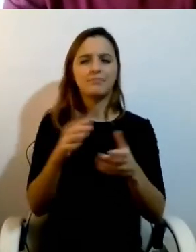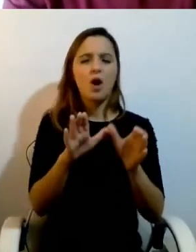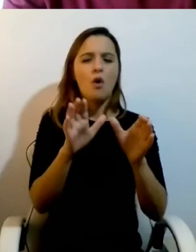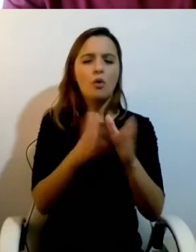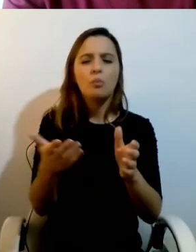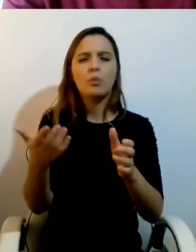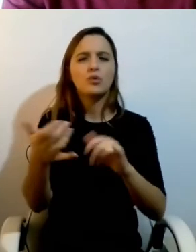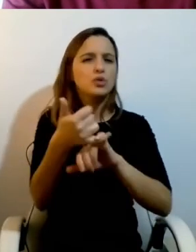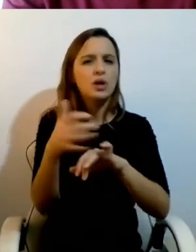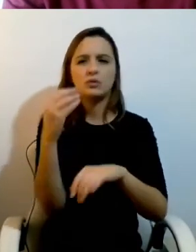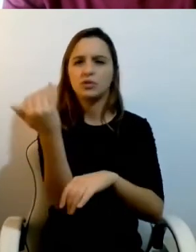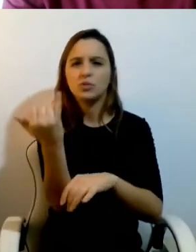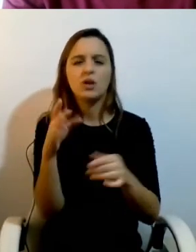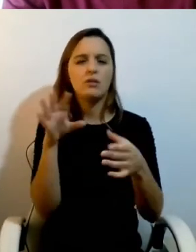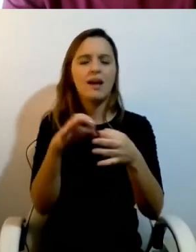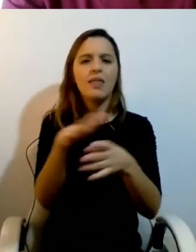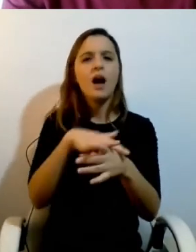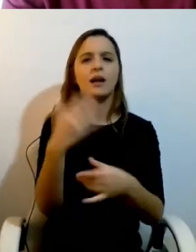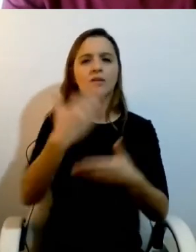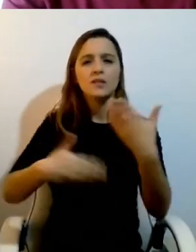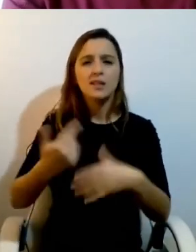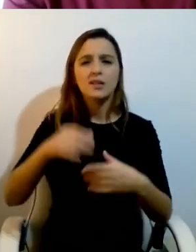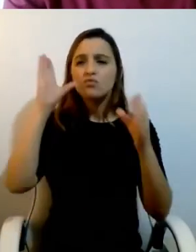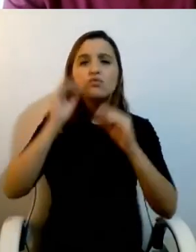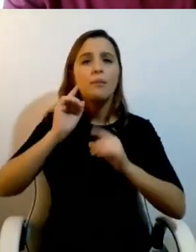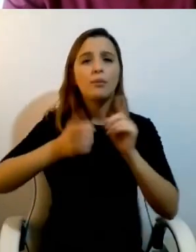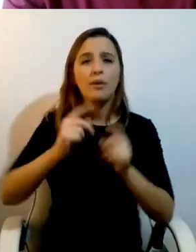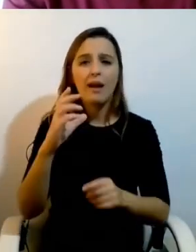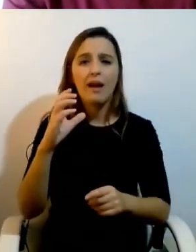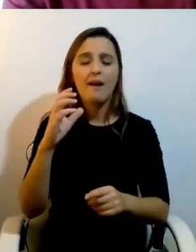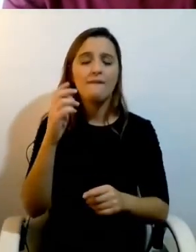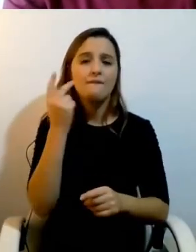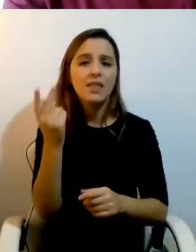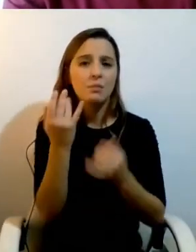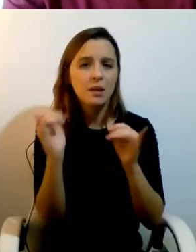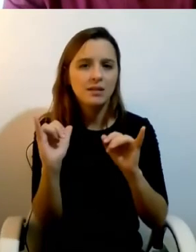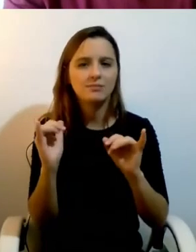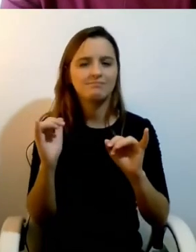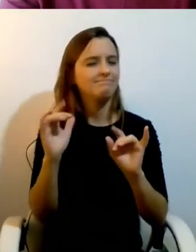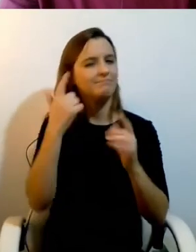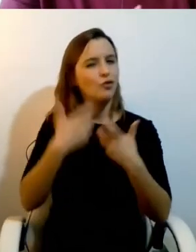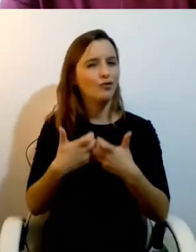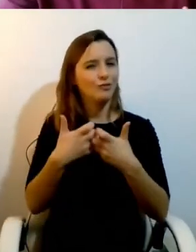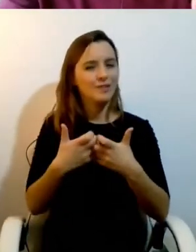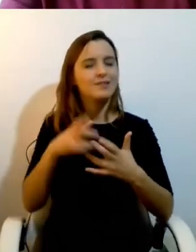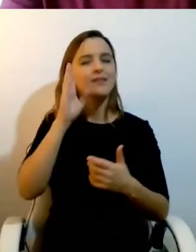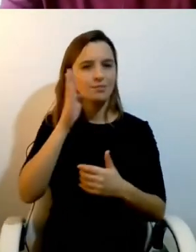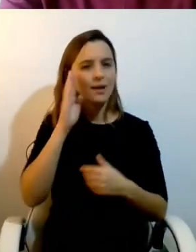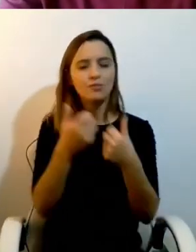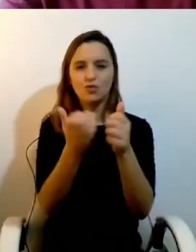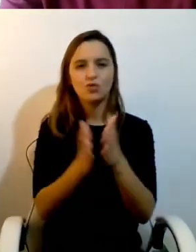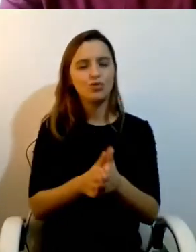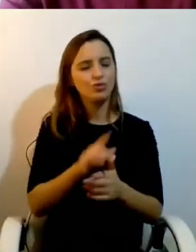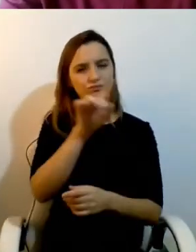esteja familiarizada com a vida independente. E a grande maioria das pessoas com deficiência acredito também que já conhece a